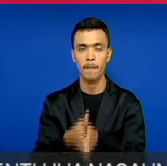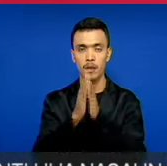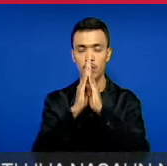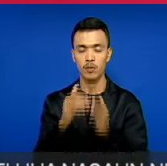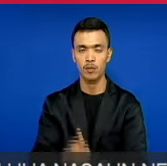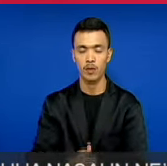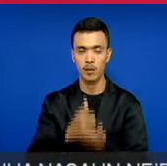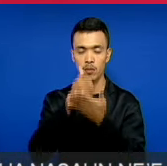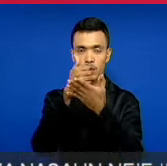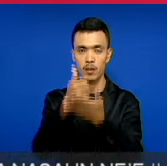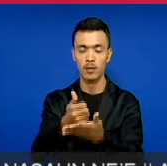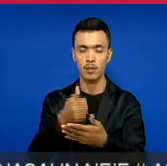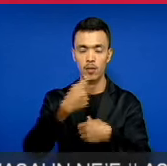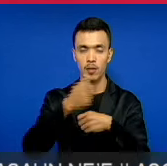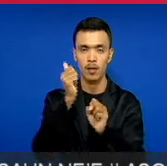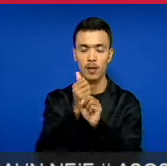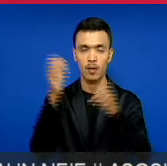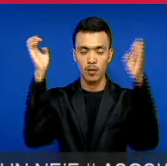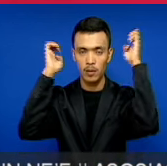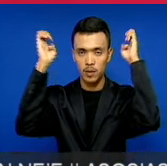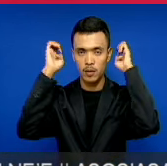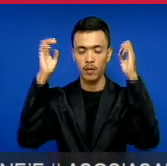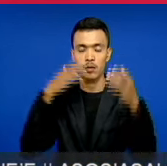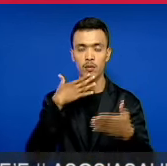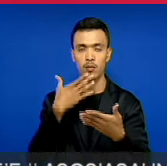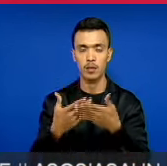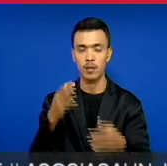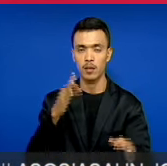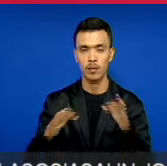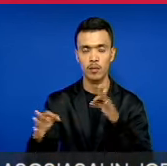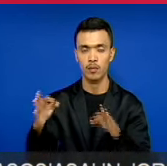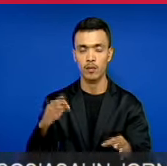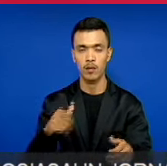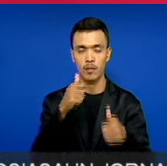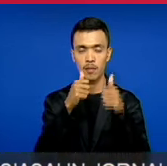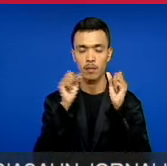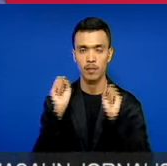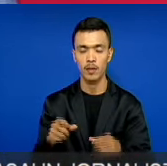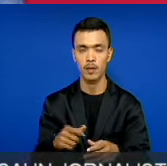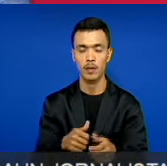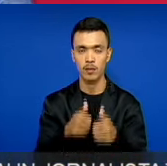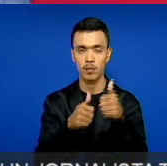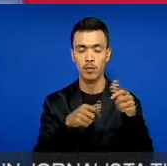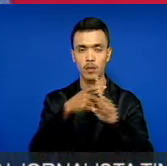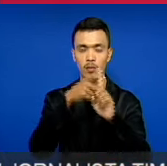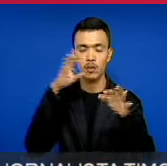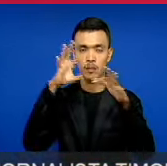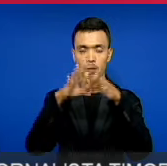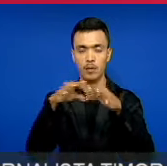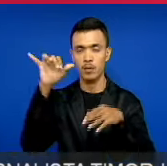kontribui no halo exercizu masimu atu ne bele konvense itene membro sira hori integra